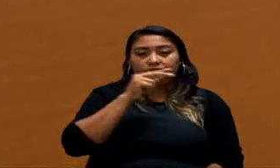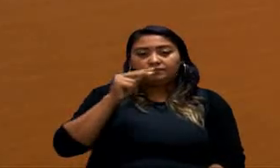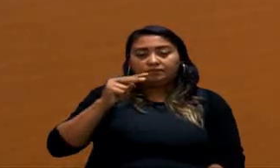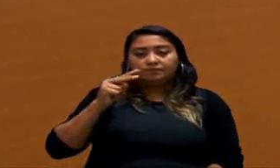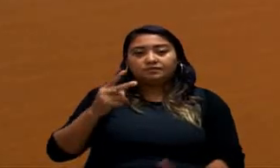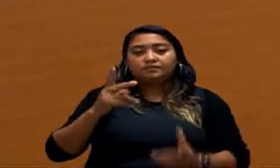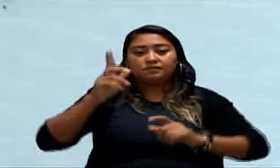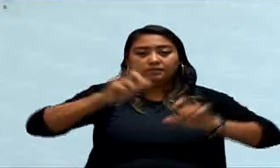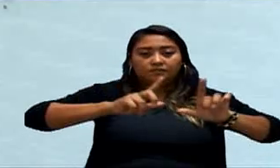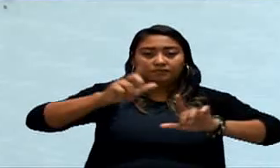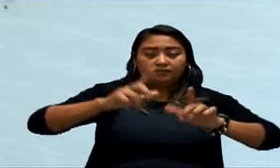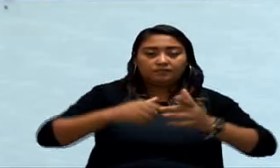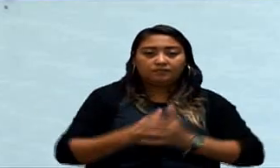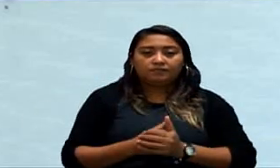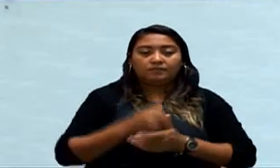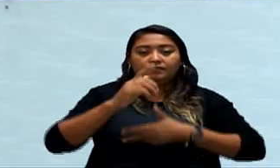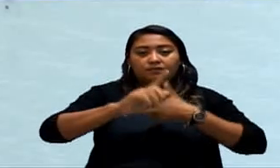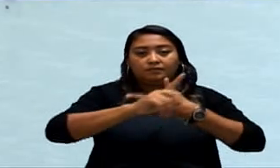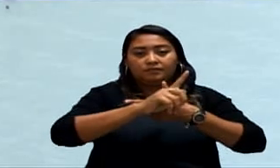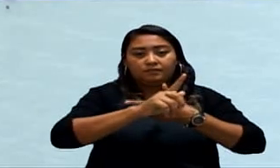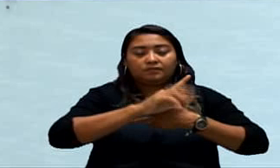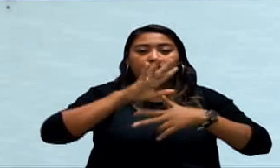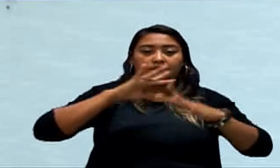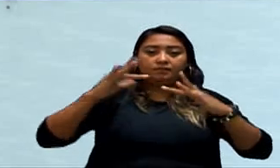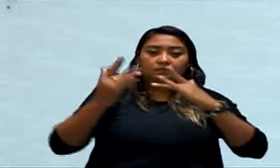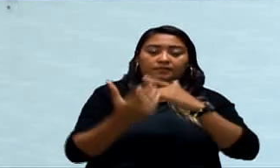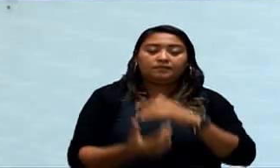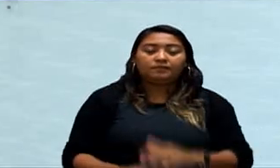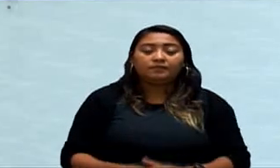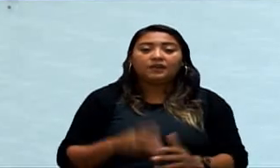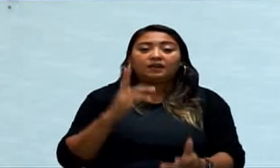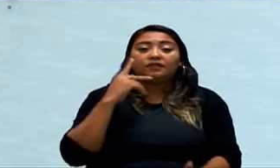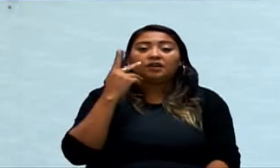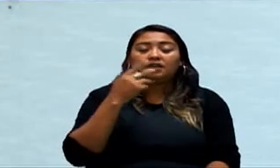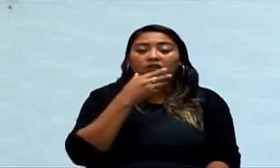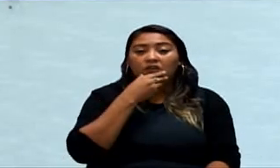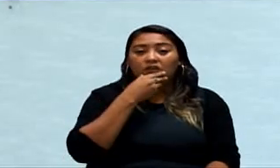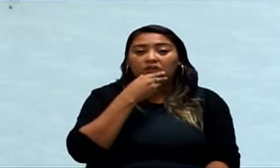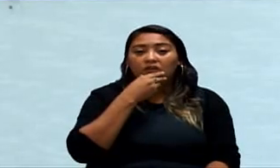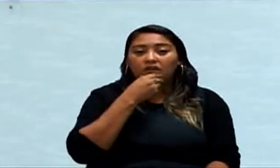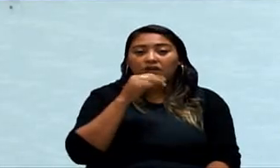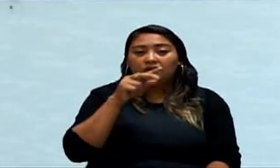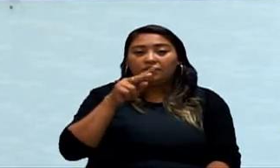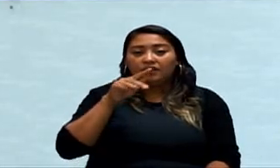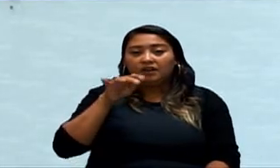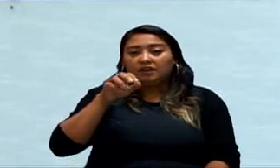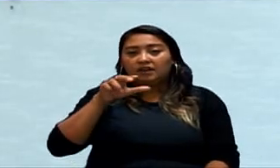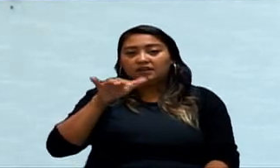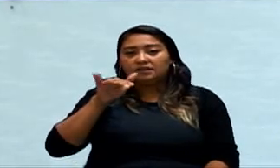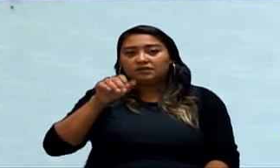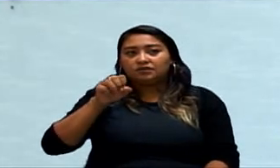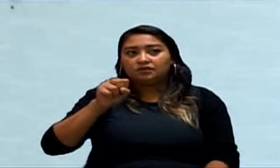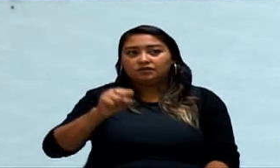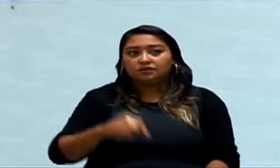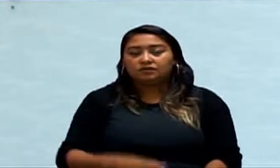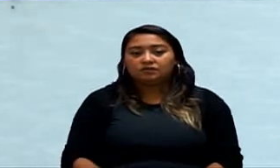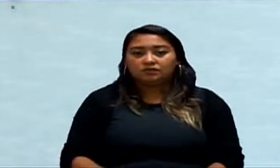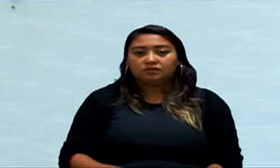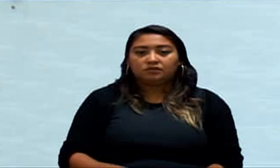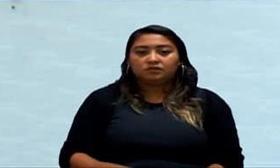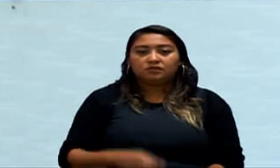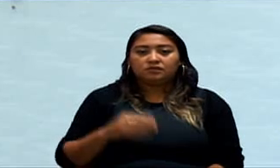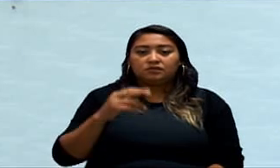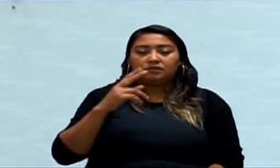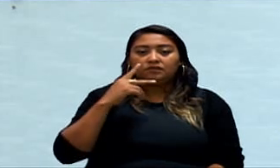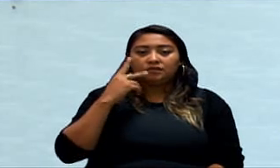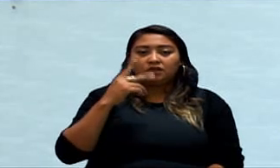pelas TV, pela TV Legislativa e rede social. Vereador Vinícius White, vereador Vinícius, vereador White,